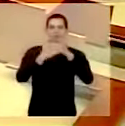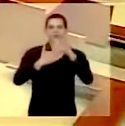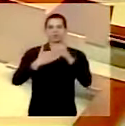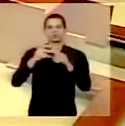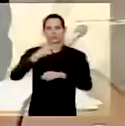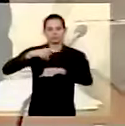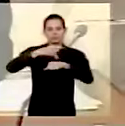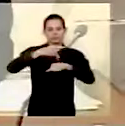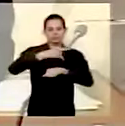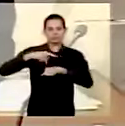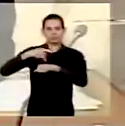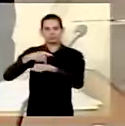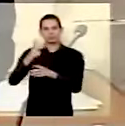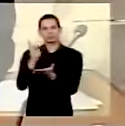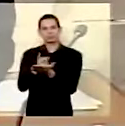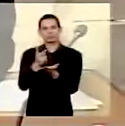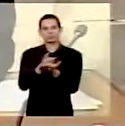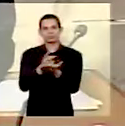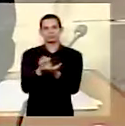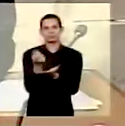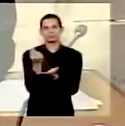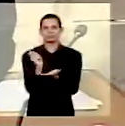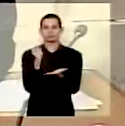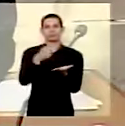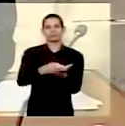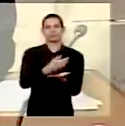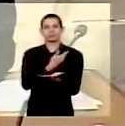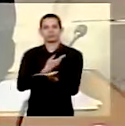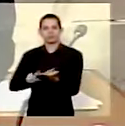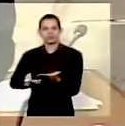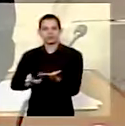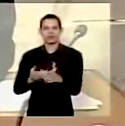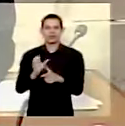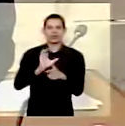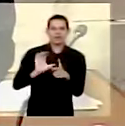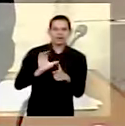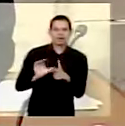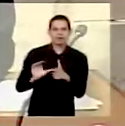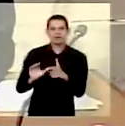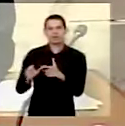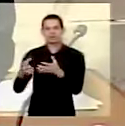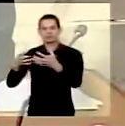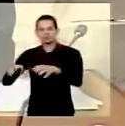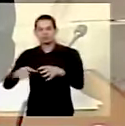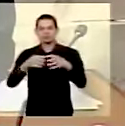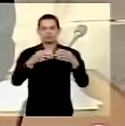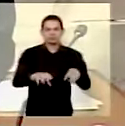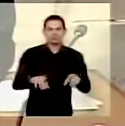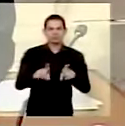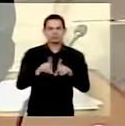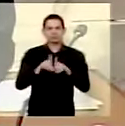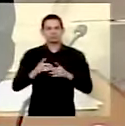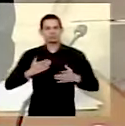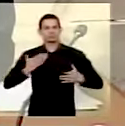nações impõe frequentemente um custo político alto. Crises, desarranjos institucionais,